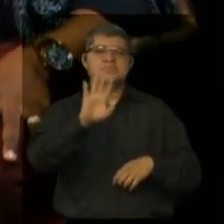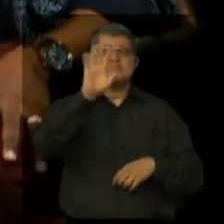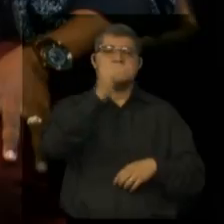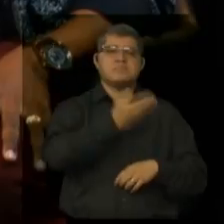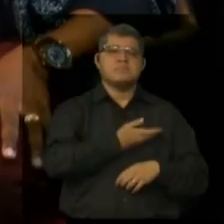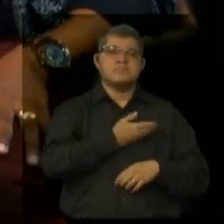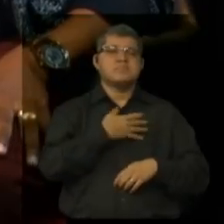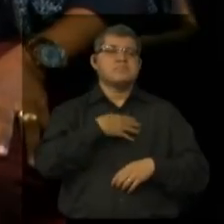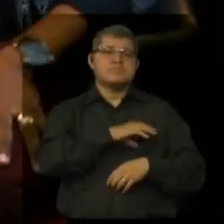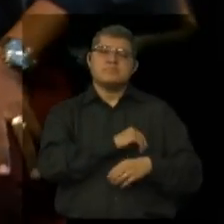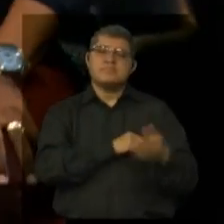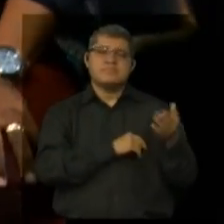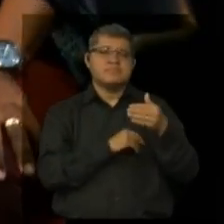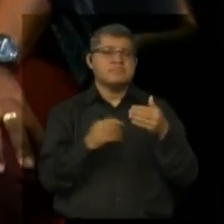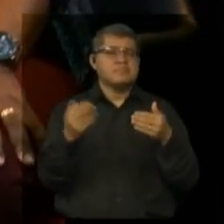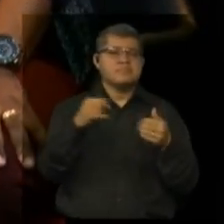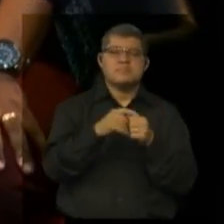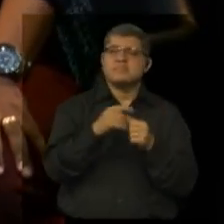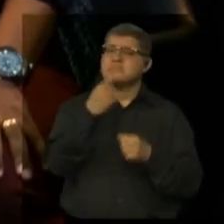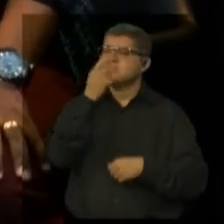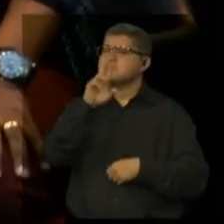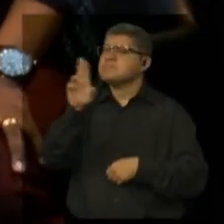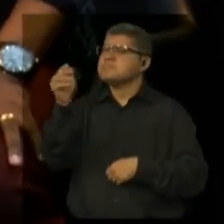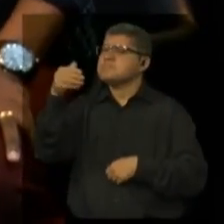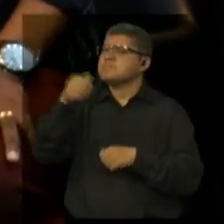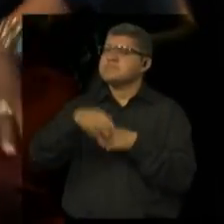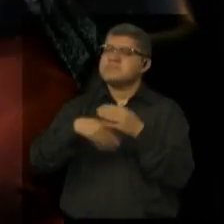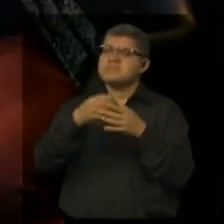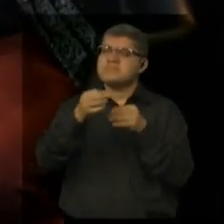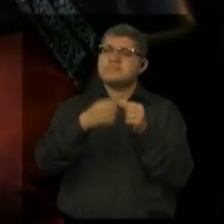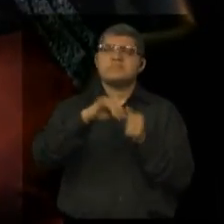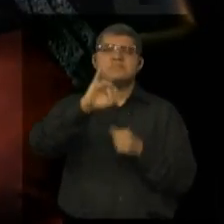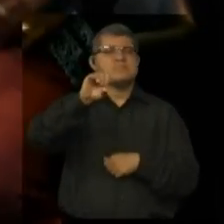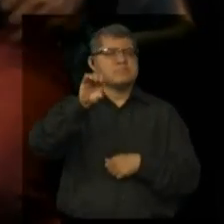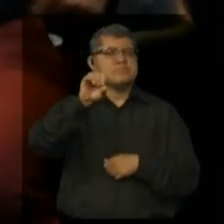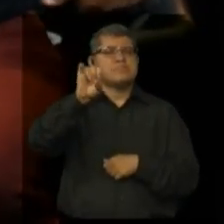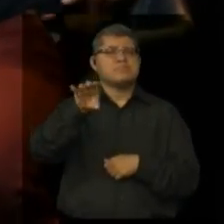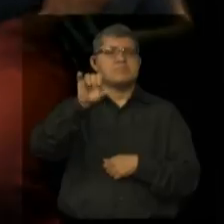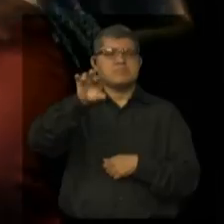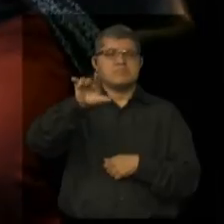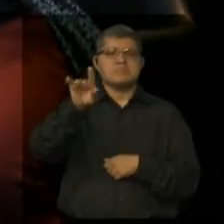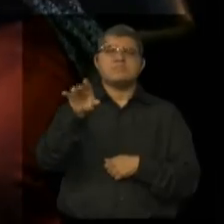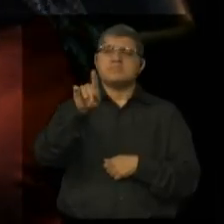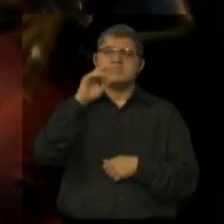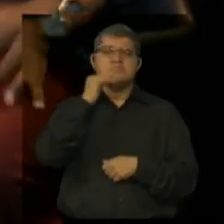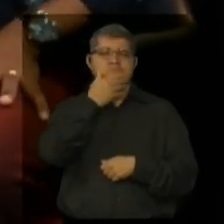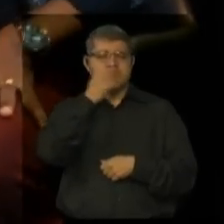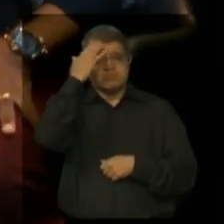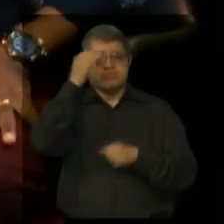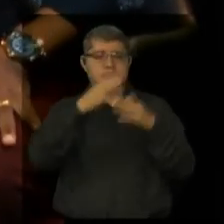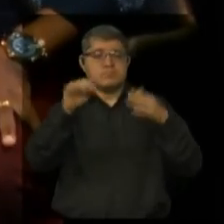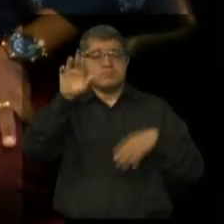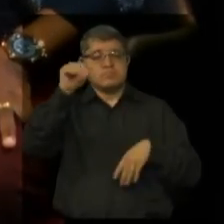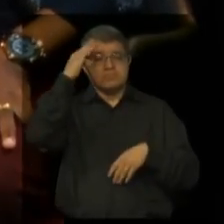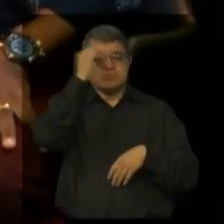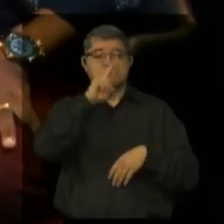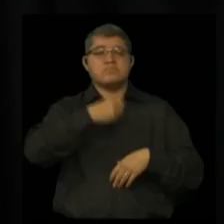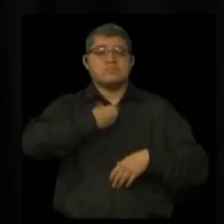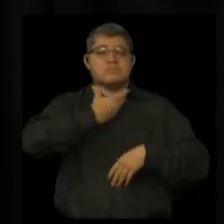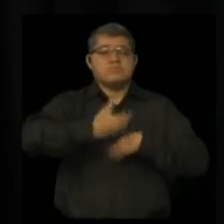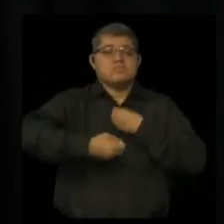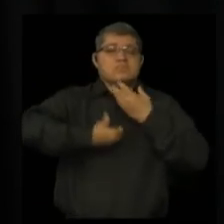amigos queridos vieram, mas assim... Cite alguns nomes que passaram por esse programa. José Carlos Capinã, por exemplo, um dos grandes, um dos mais importantes poetas